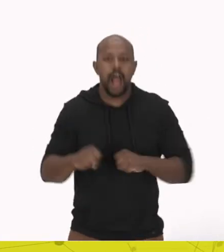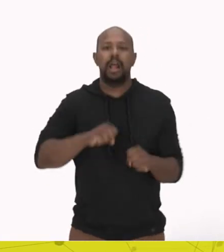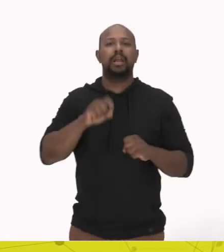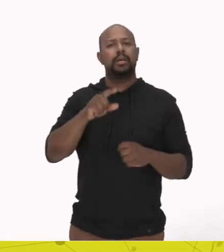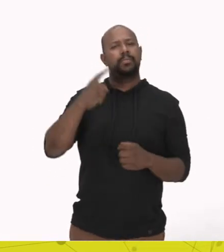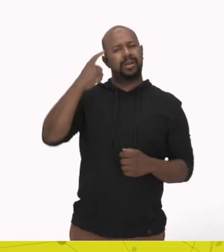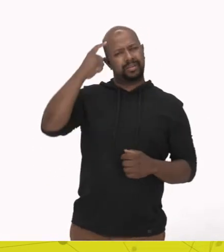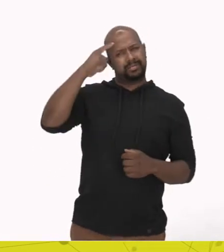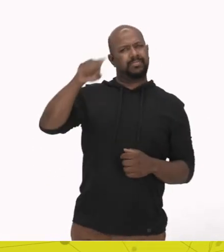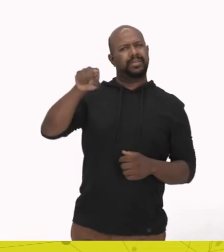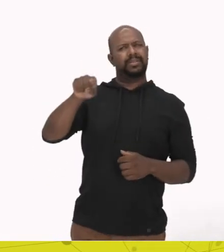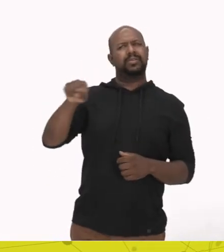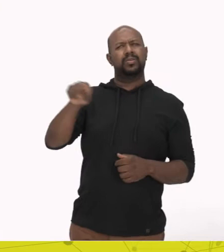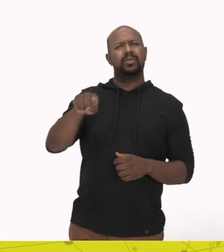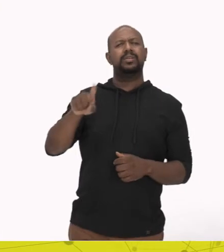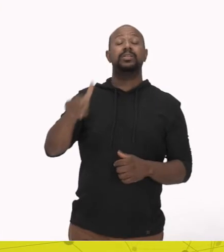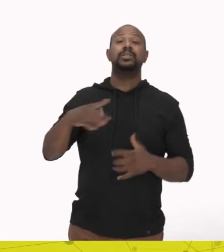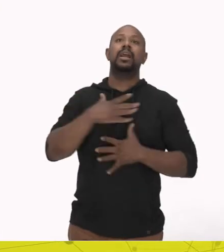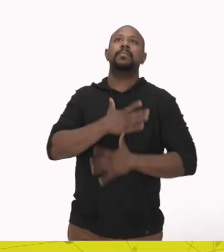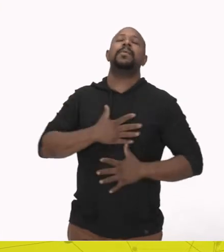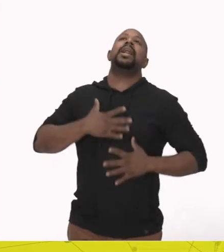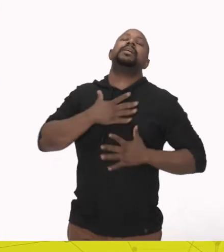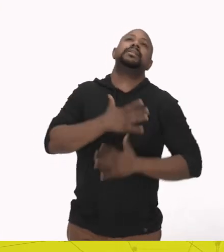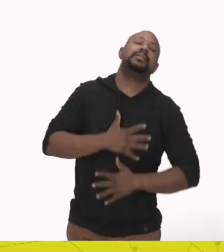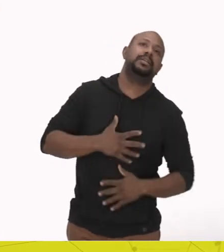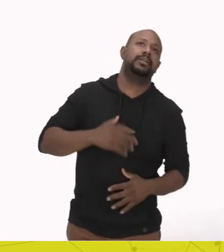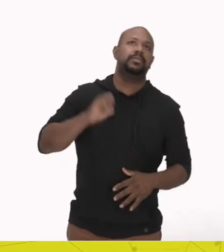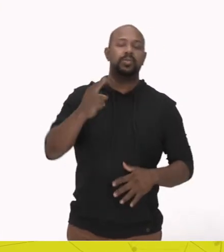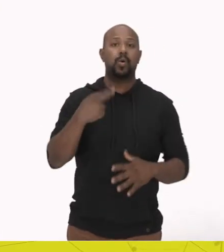que podem ser lidos como manifestações de